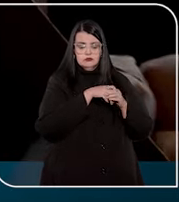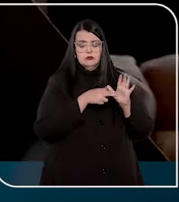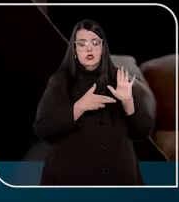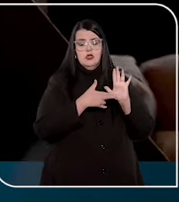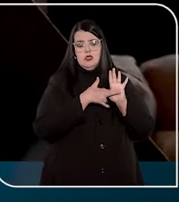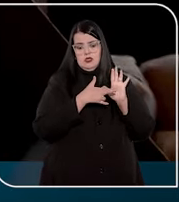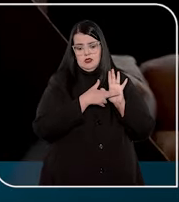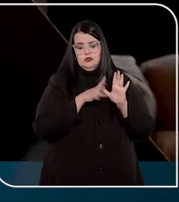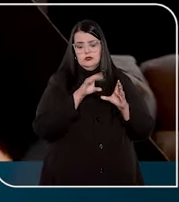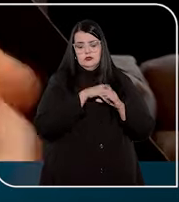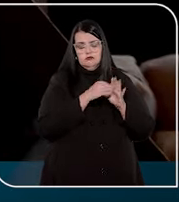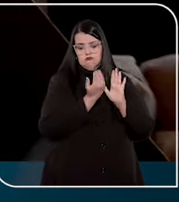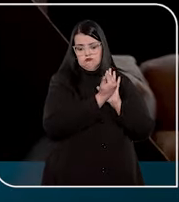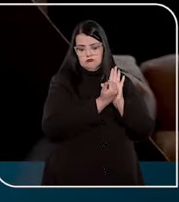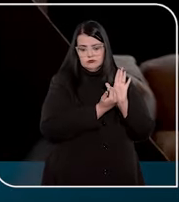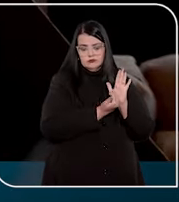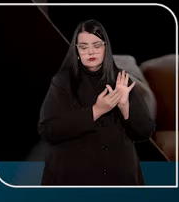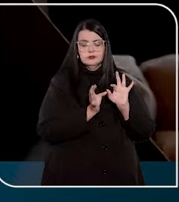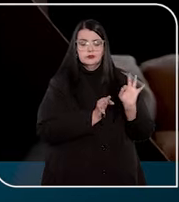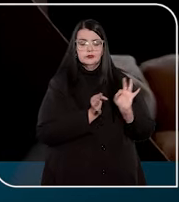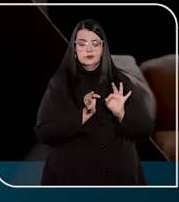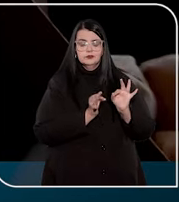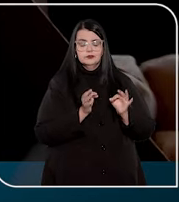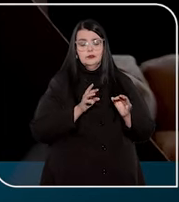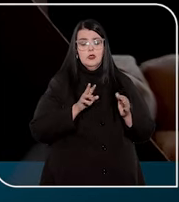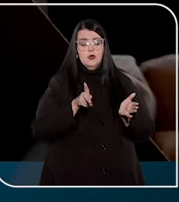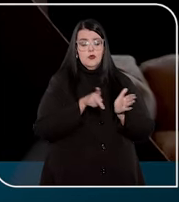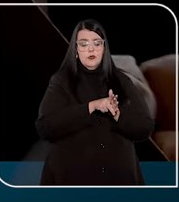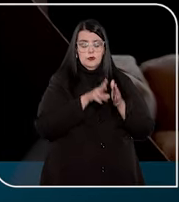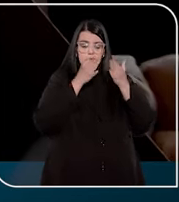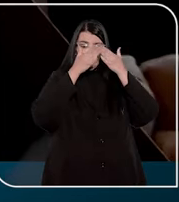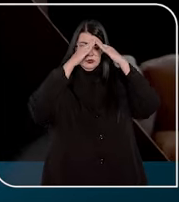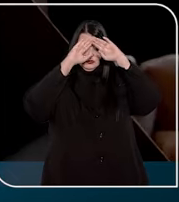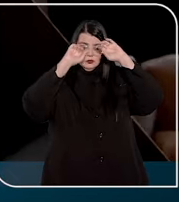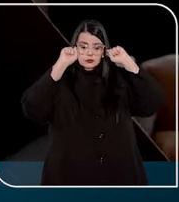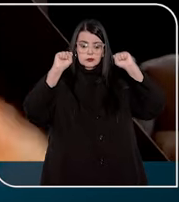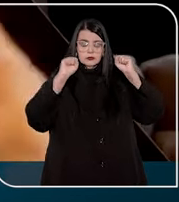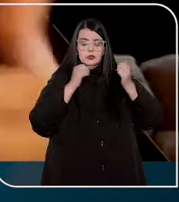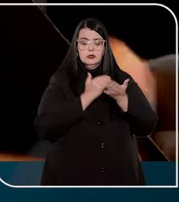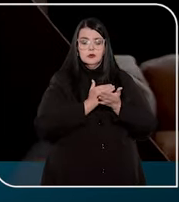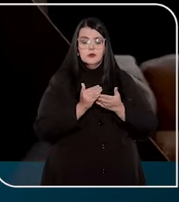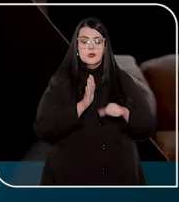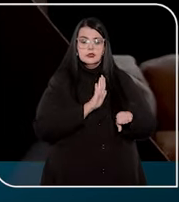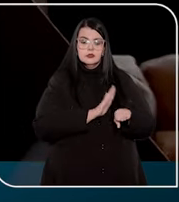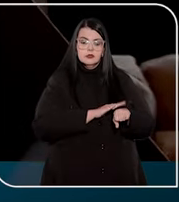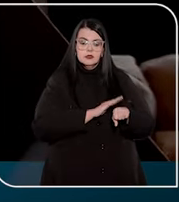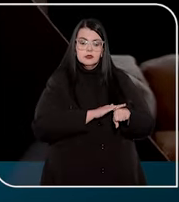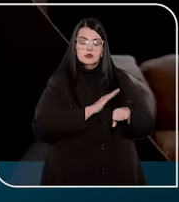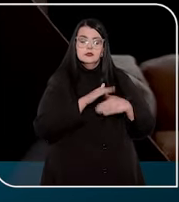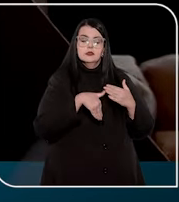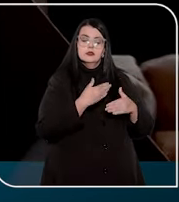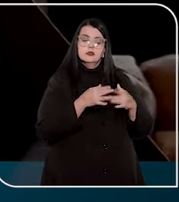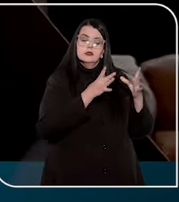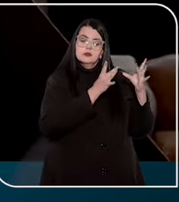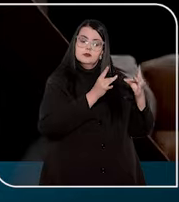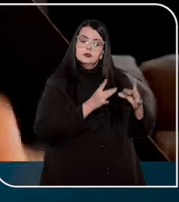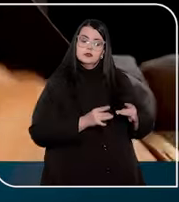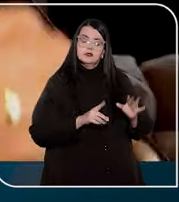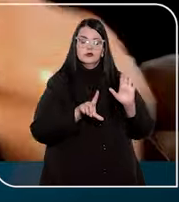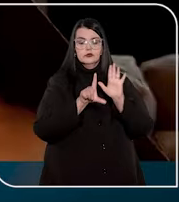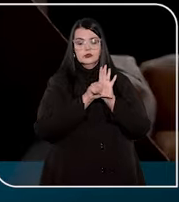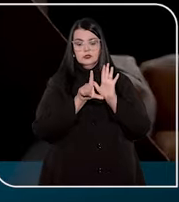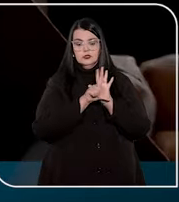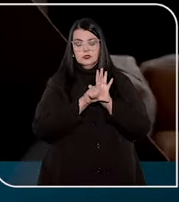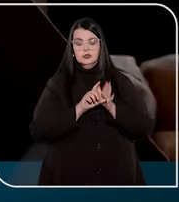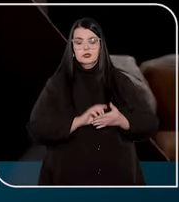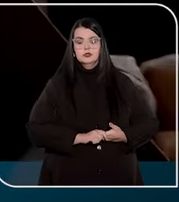As razões são dirigidas para aquele tribunal em que você está. O prazo é um específico definido em lei.